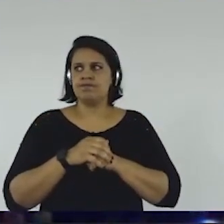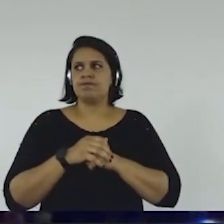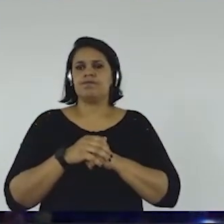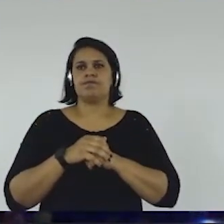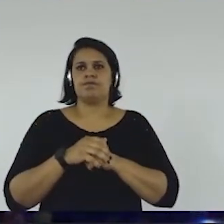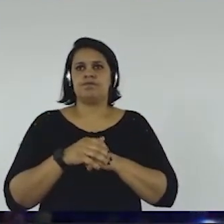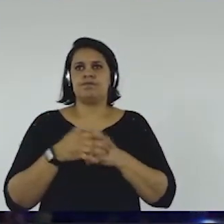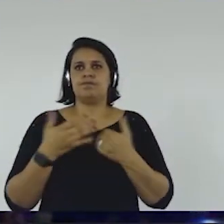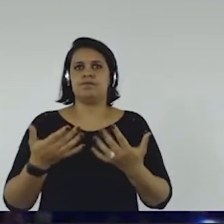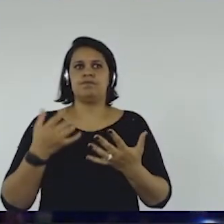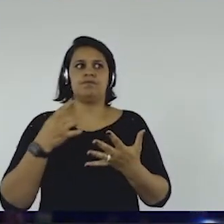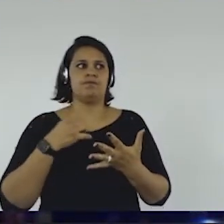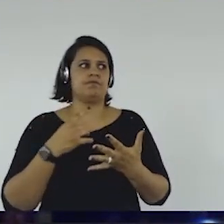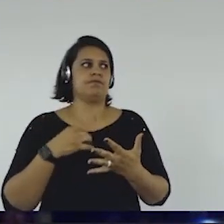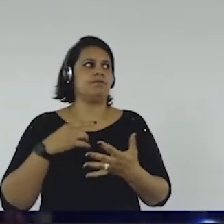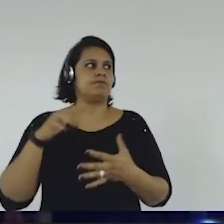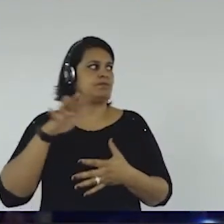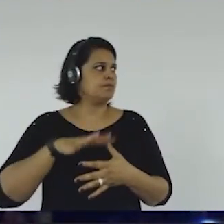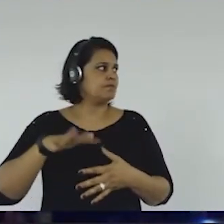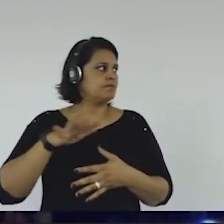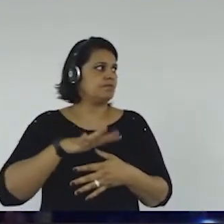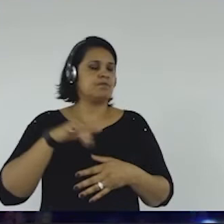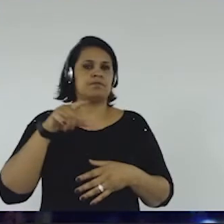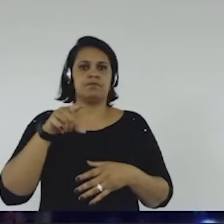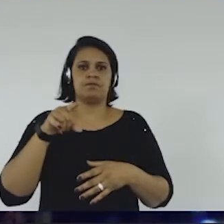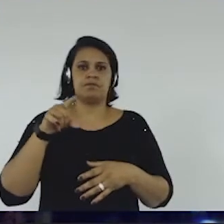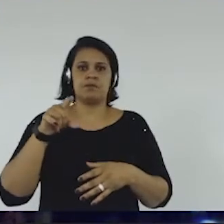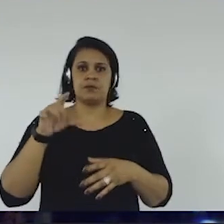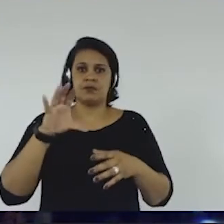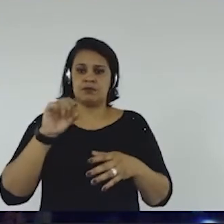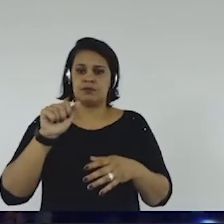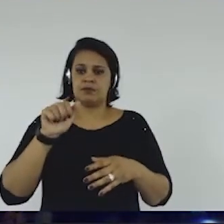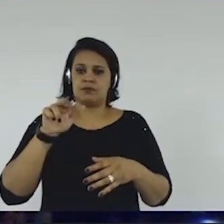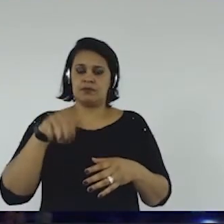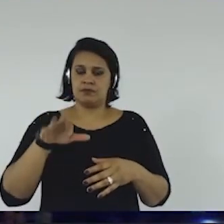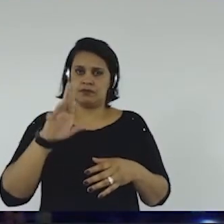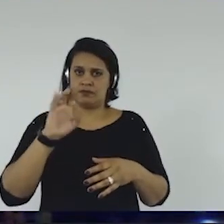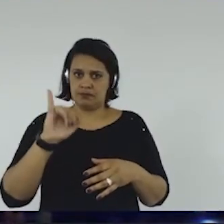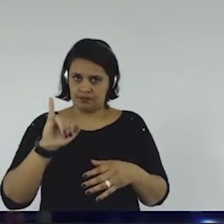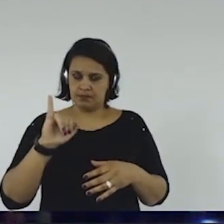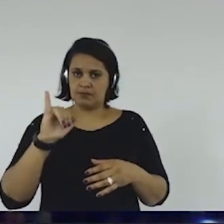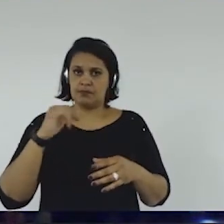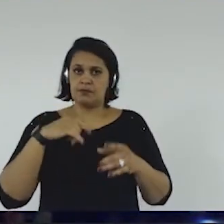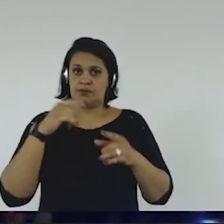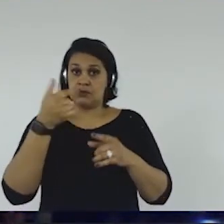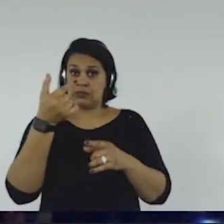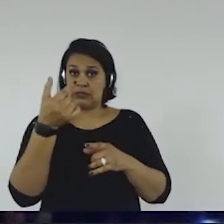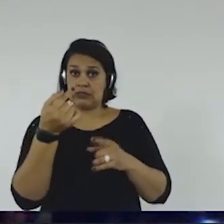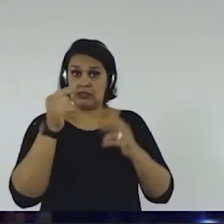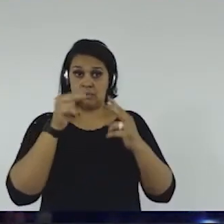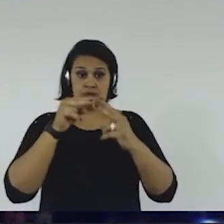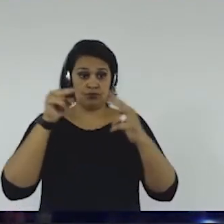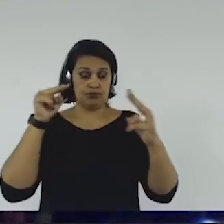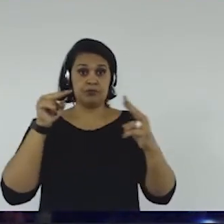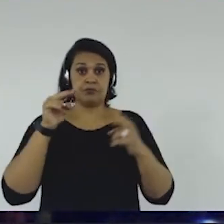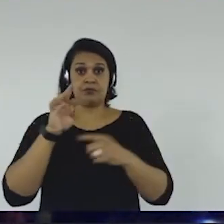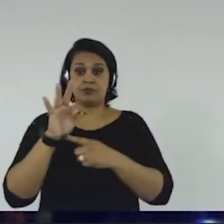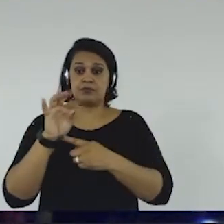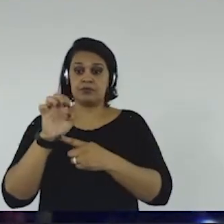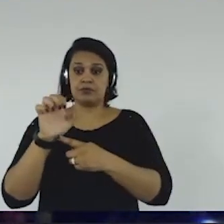A Camarb, neste período, realizou 7 audiências virtuais pela plataforma Teams,